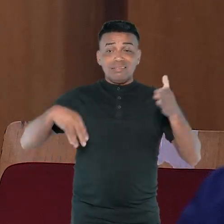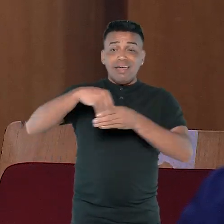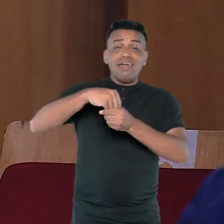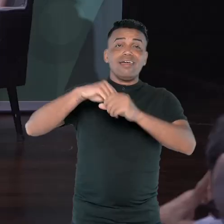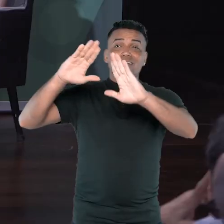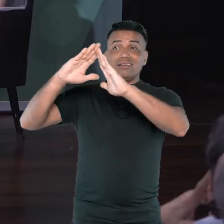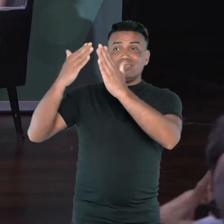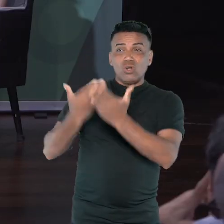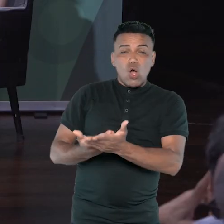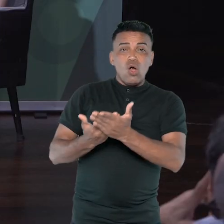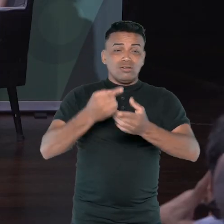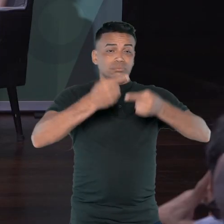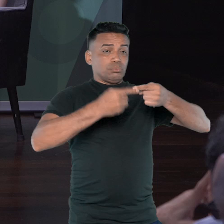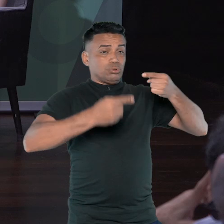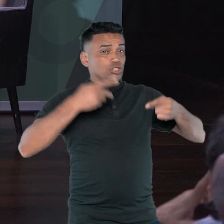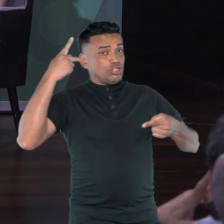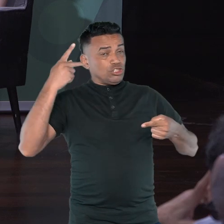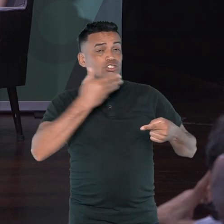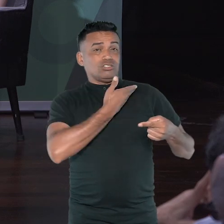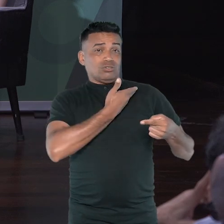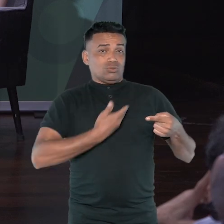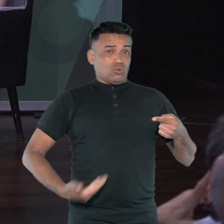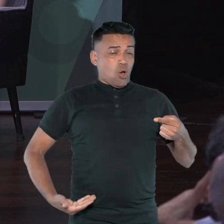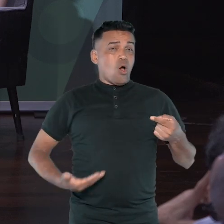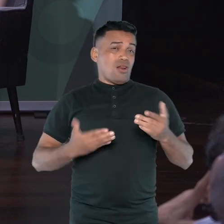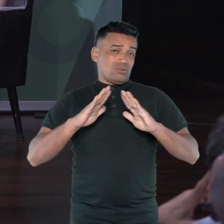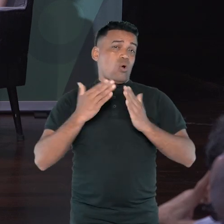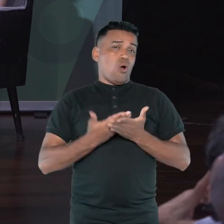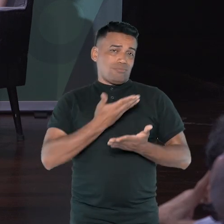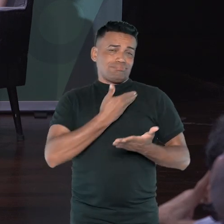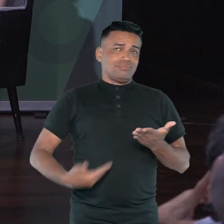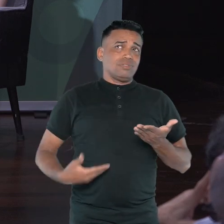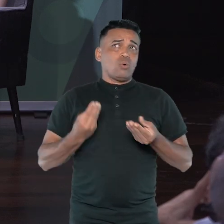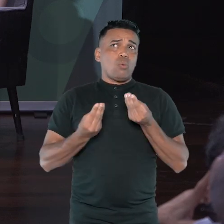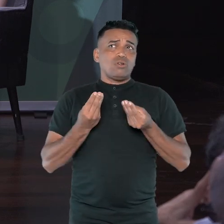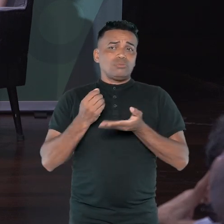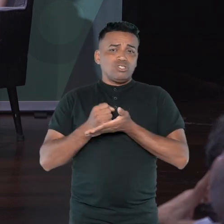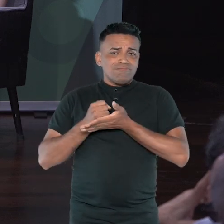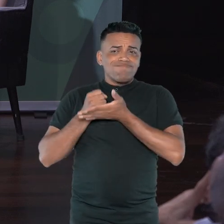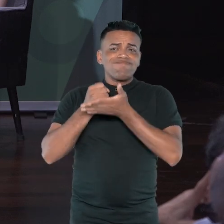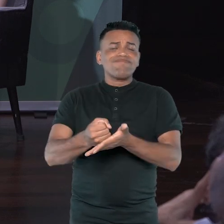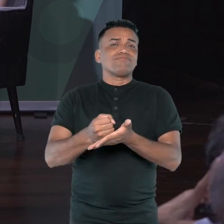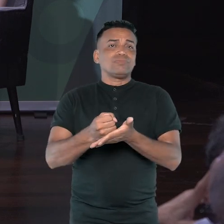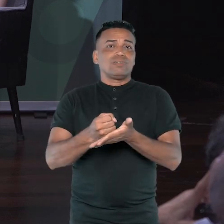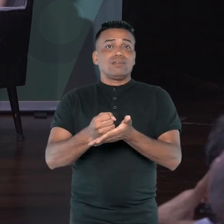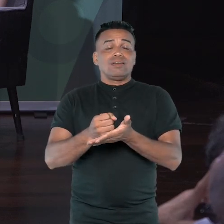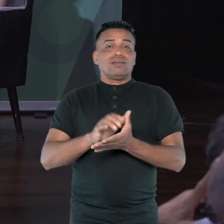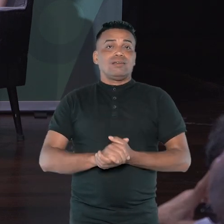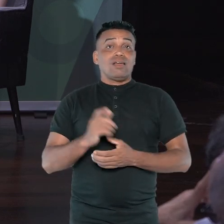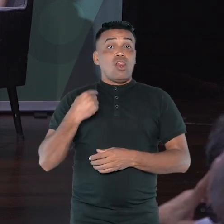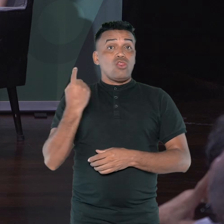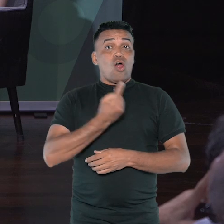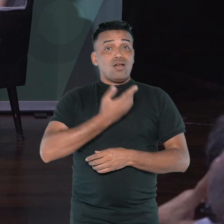escolas, às políticas públicas para as escolas públicas. Como é que nós poderíamos contribuir para que as nossas